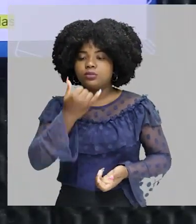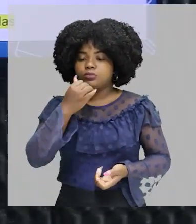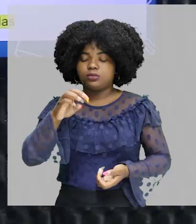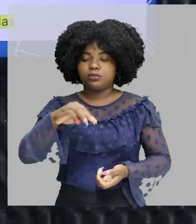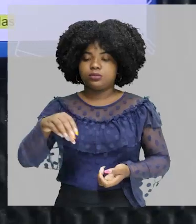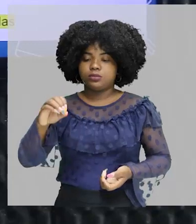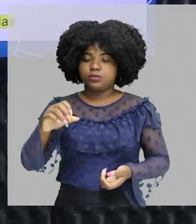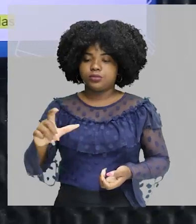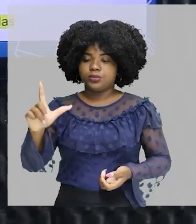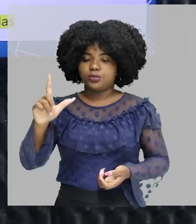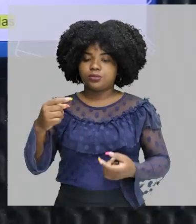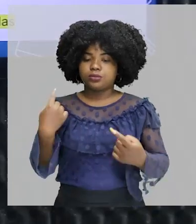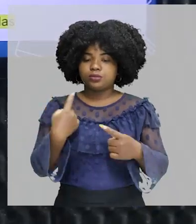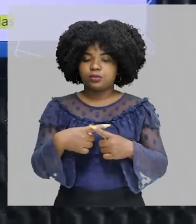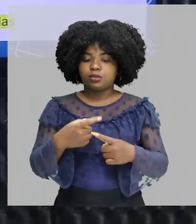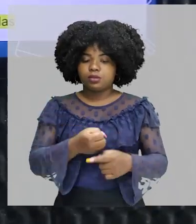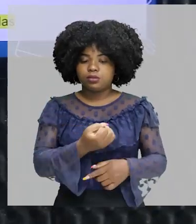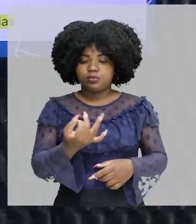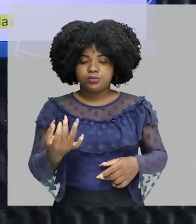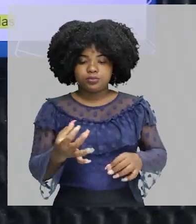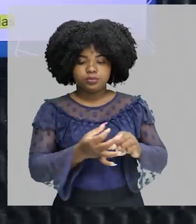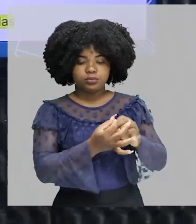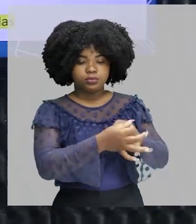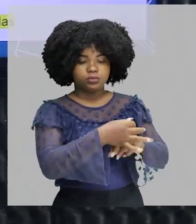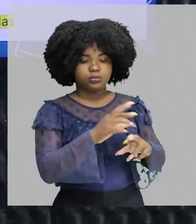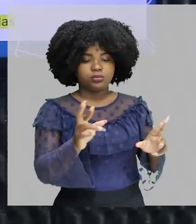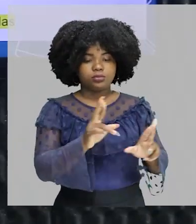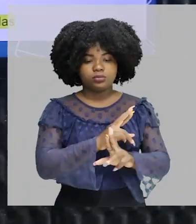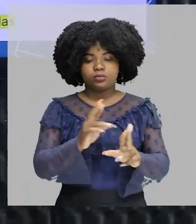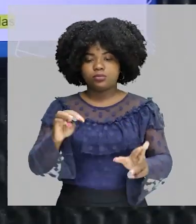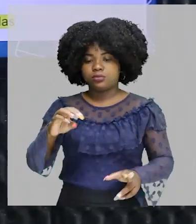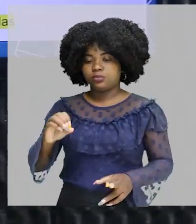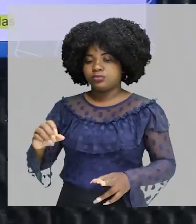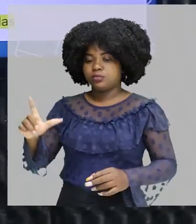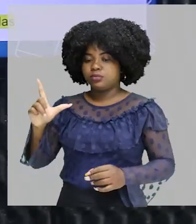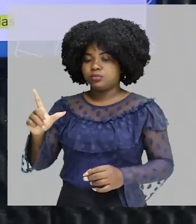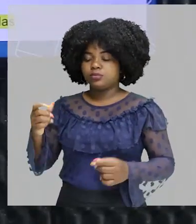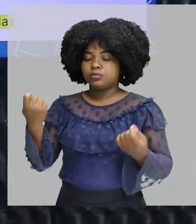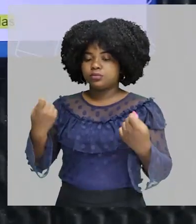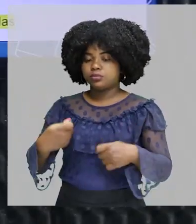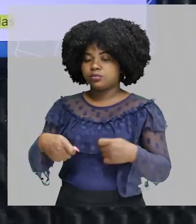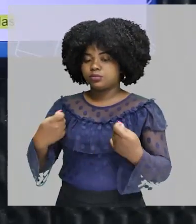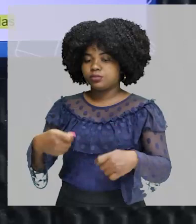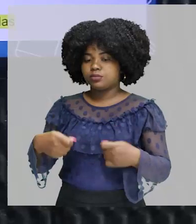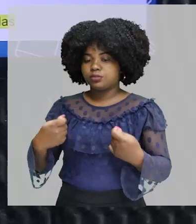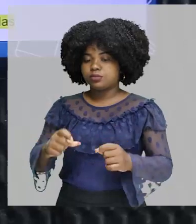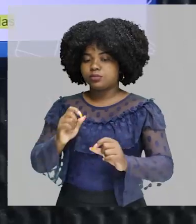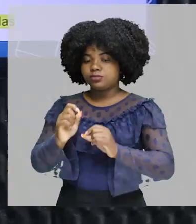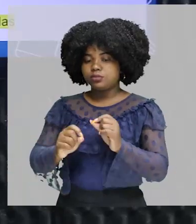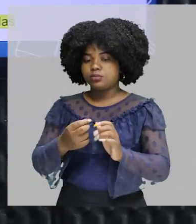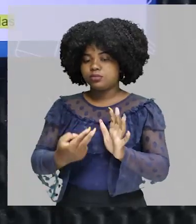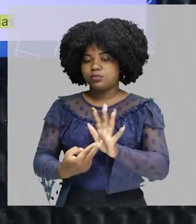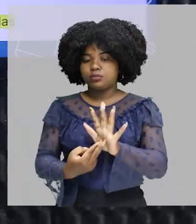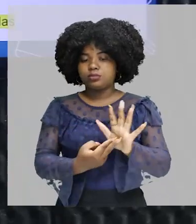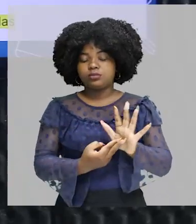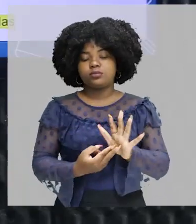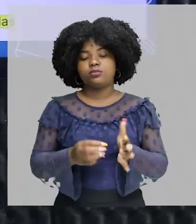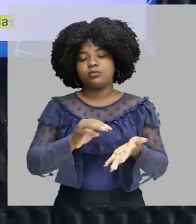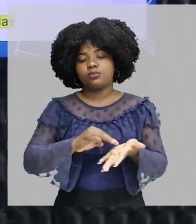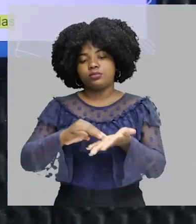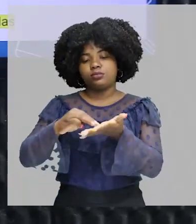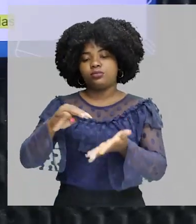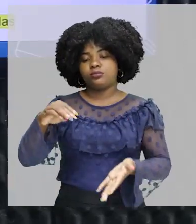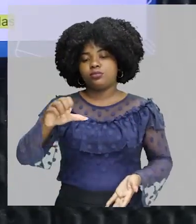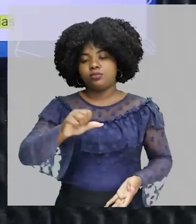está relacionada com o mol. Esse mol podemos expressar por meio de uma